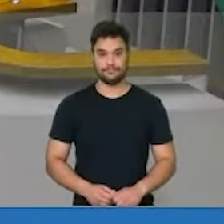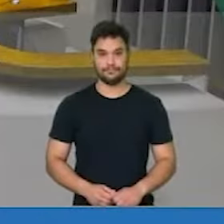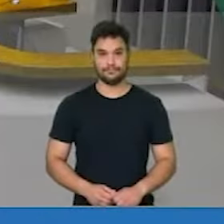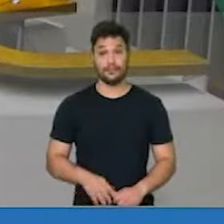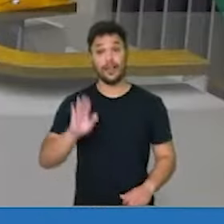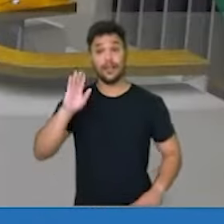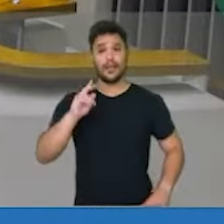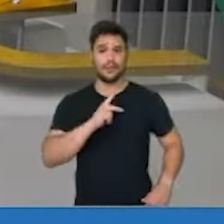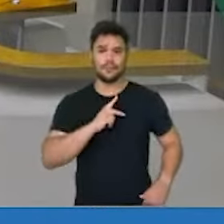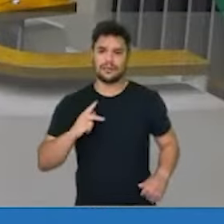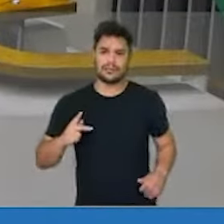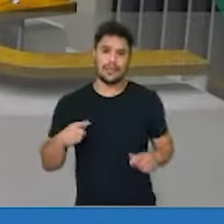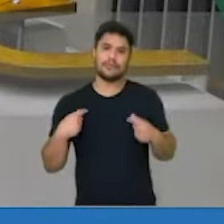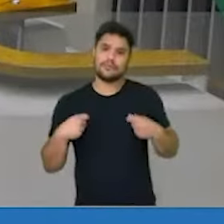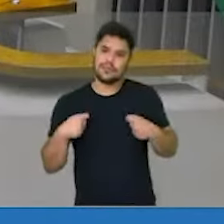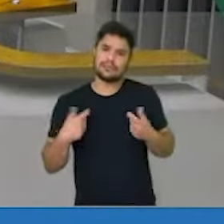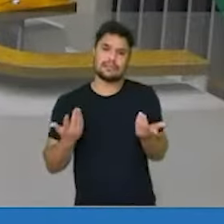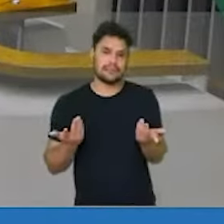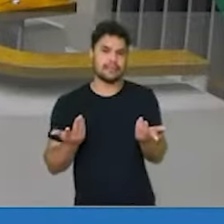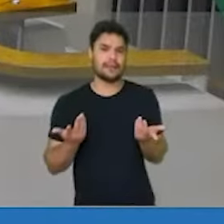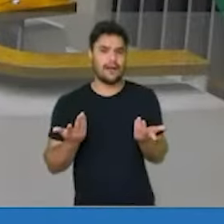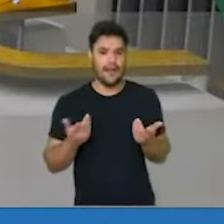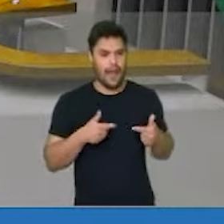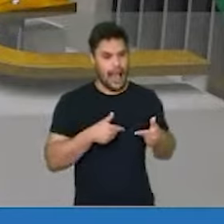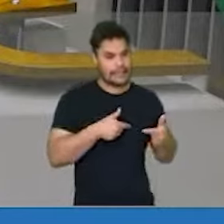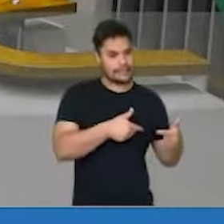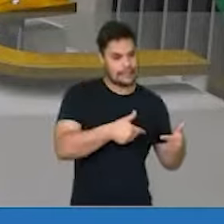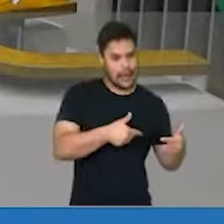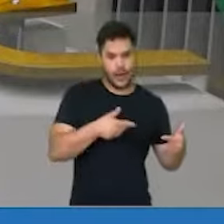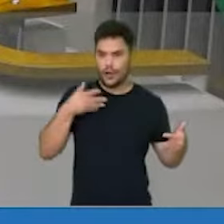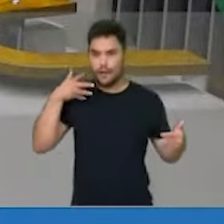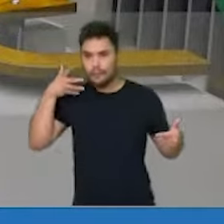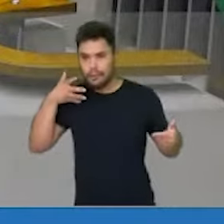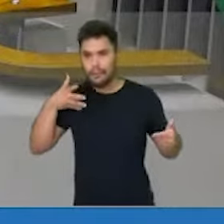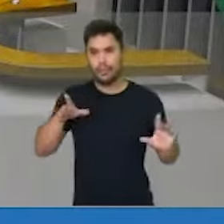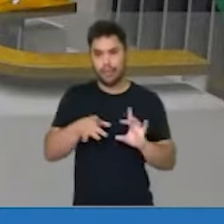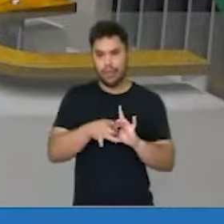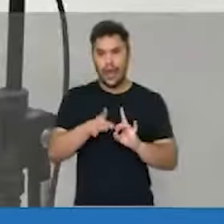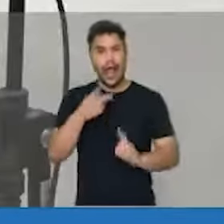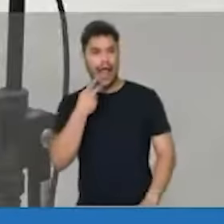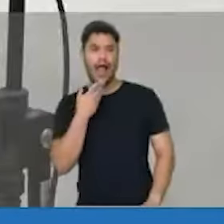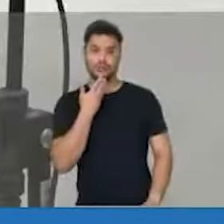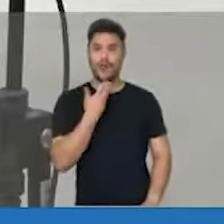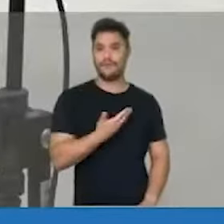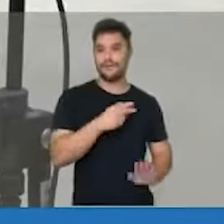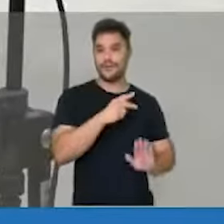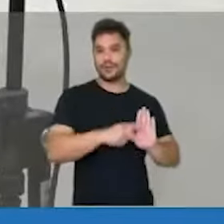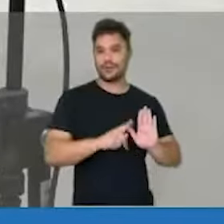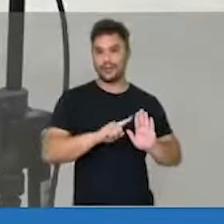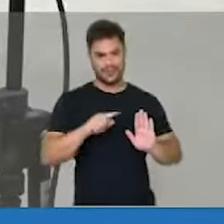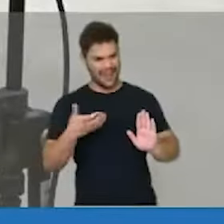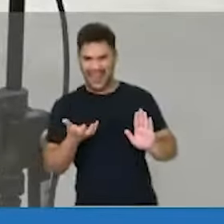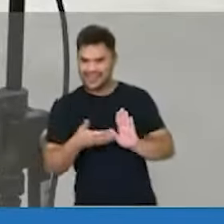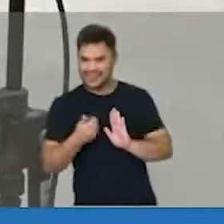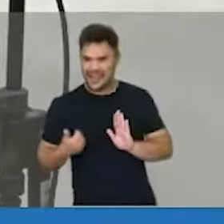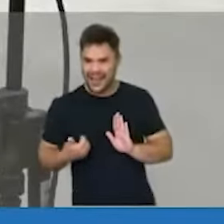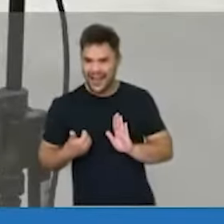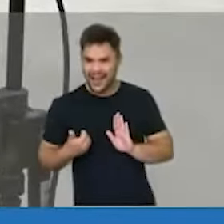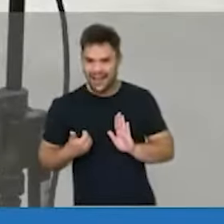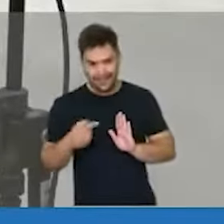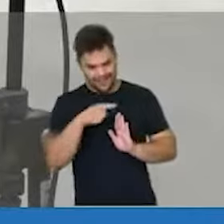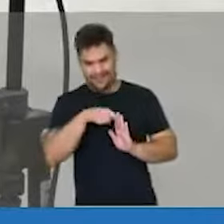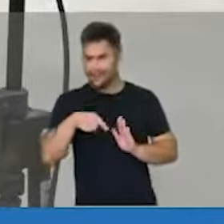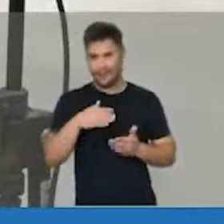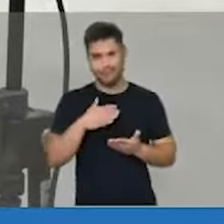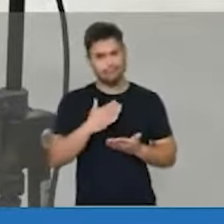É preciso ter coerência nas atitudes. Dizer que é a favor do projeto, mas quer retirar o projeto de pauta, então não tem